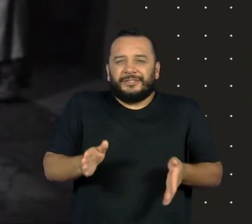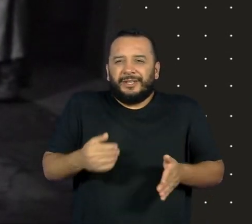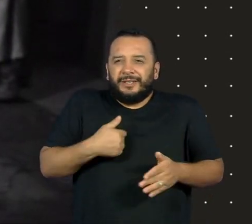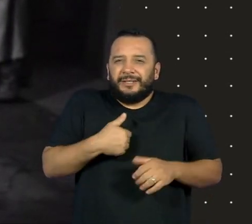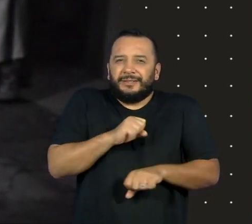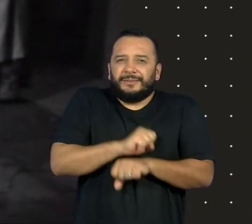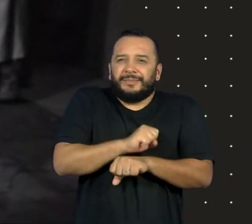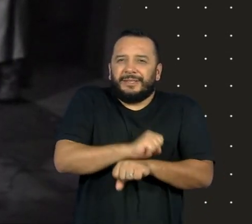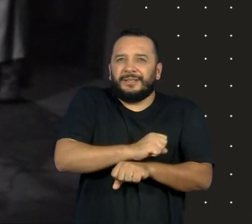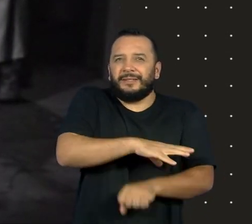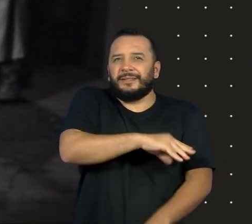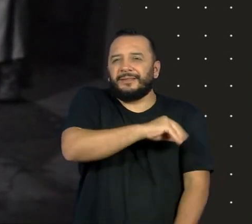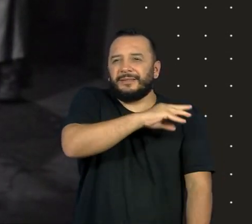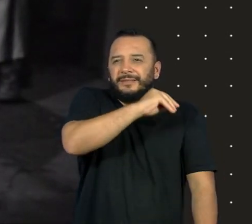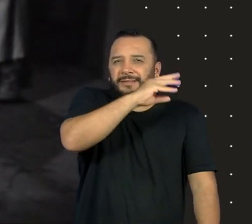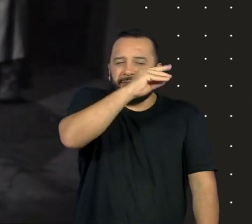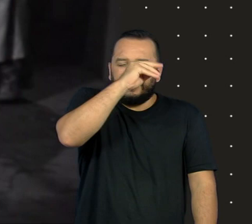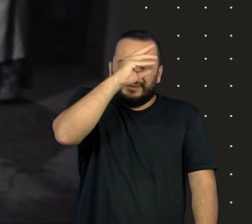esperando e sonhando,